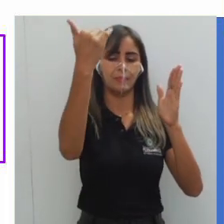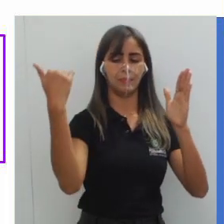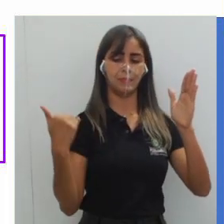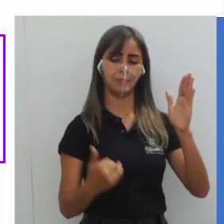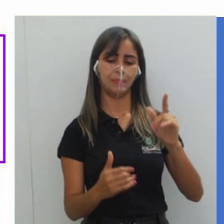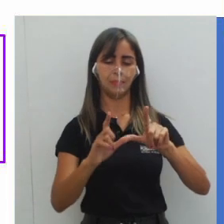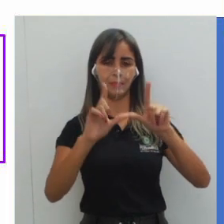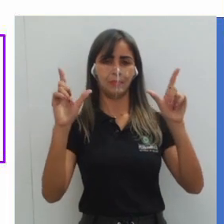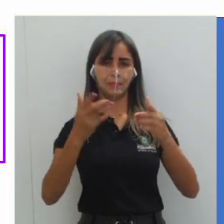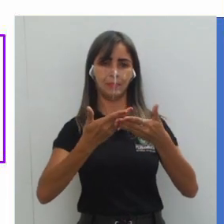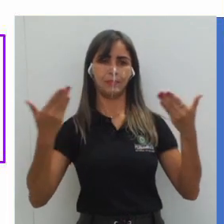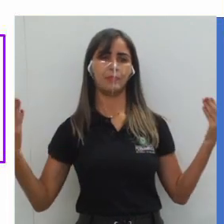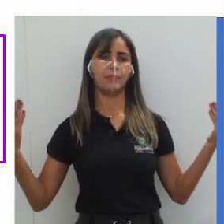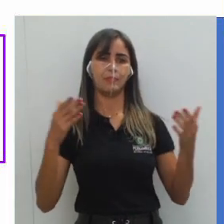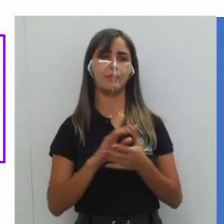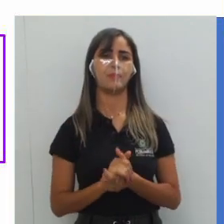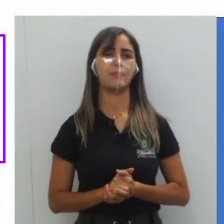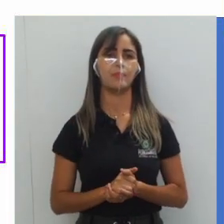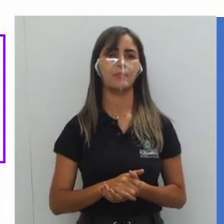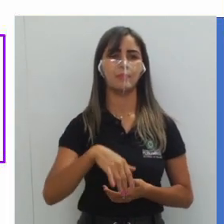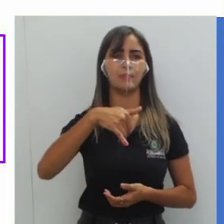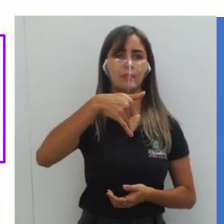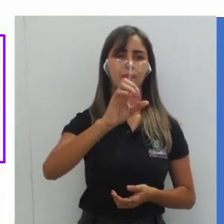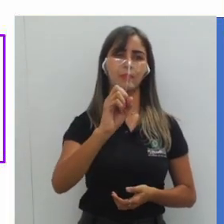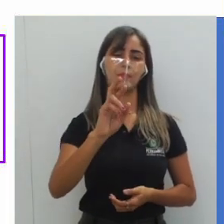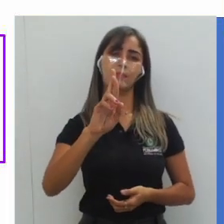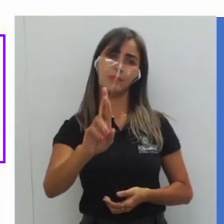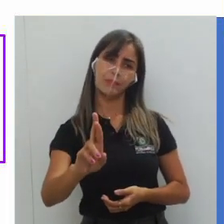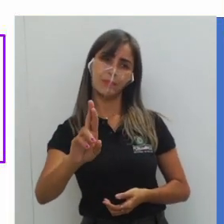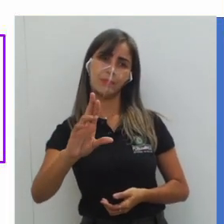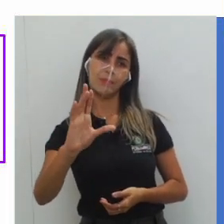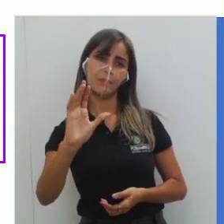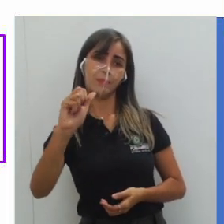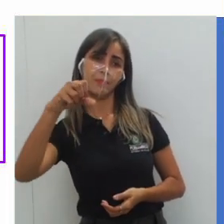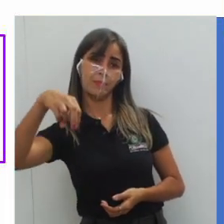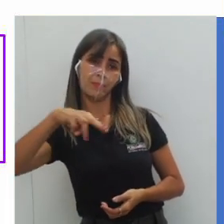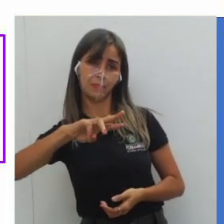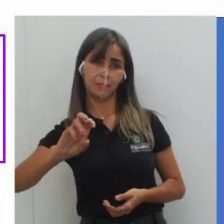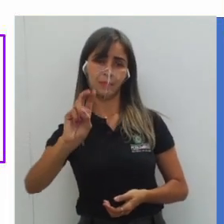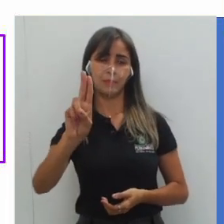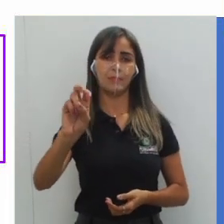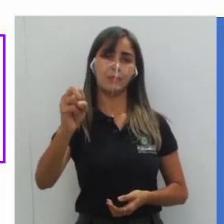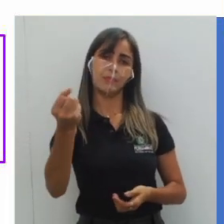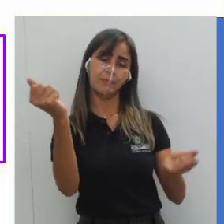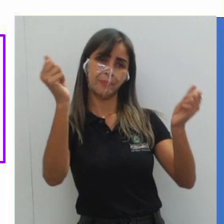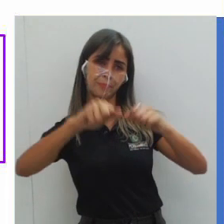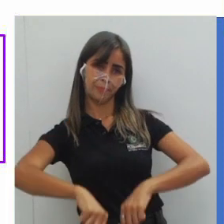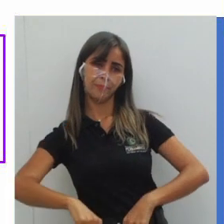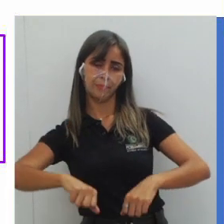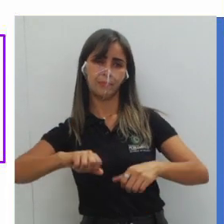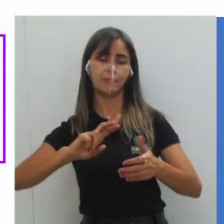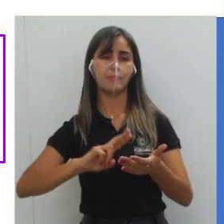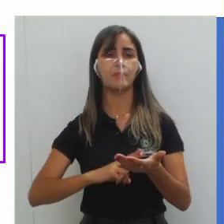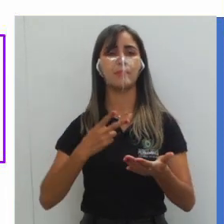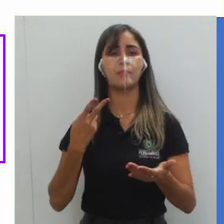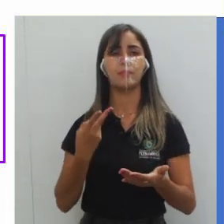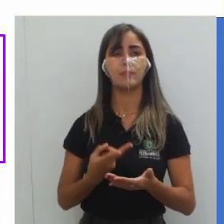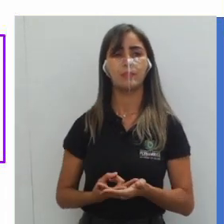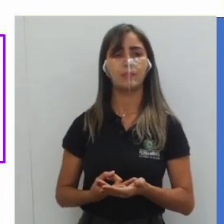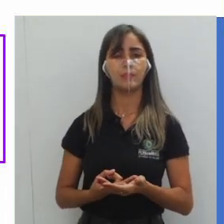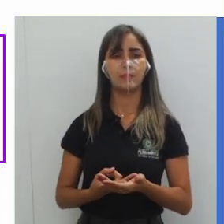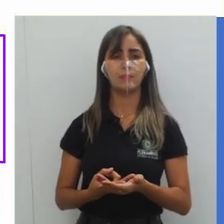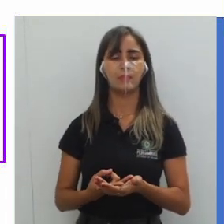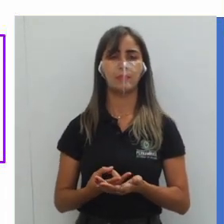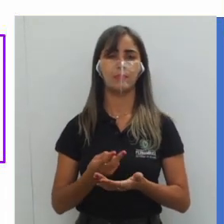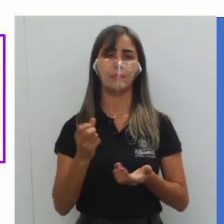aí abaixo, né? You can use the, você pode usar o the, que a tradução seria o, a, o,